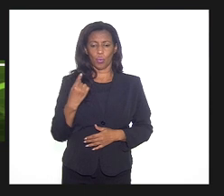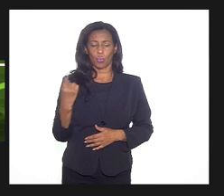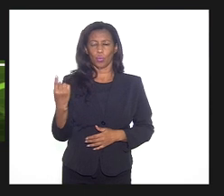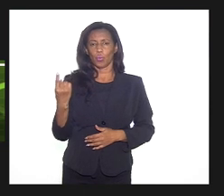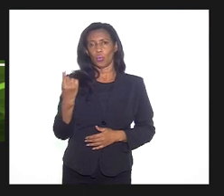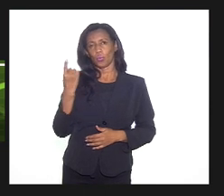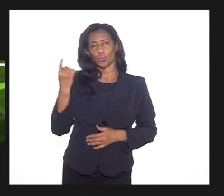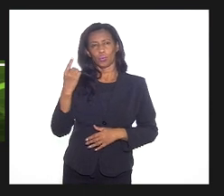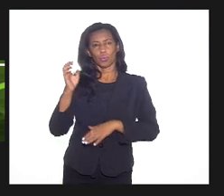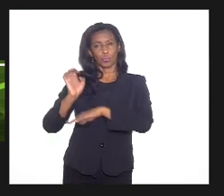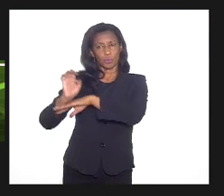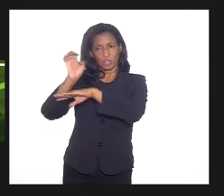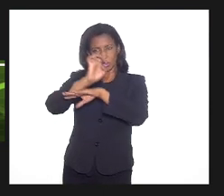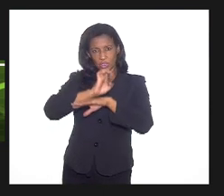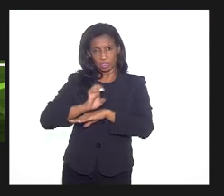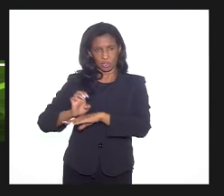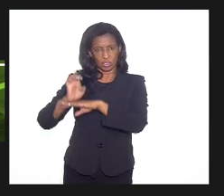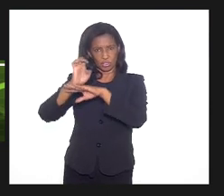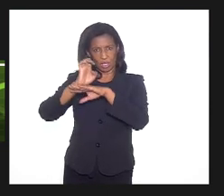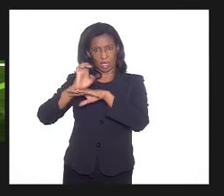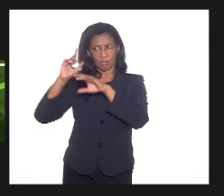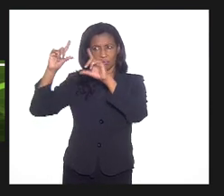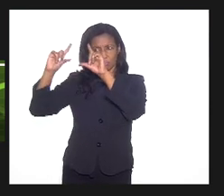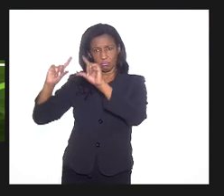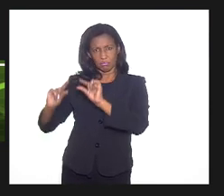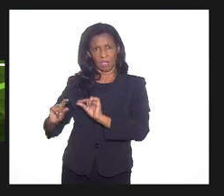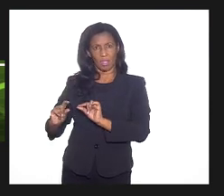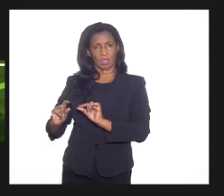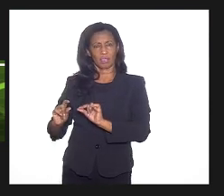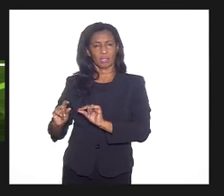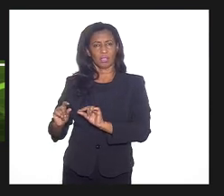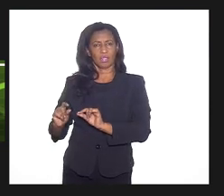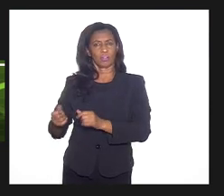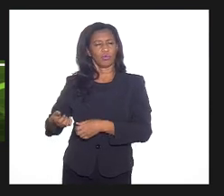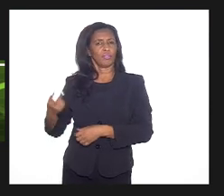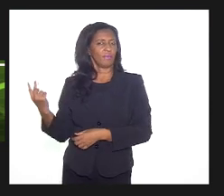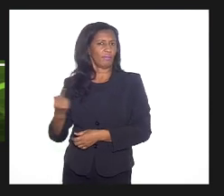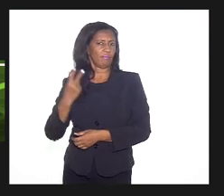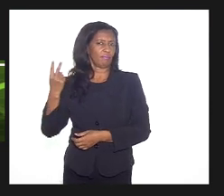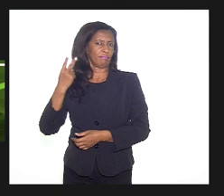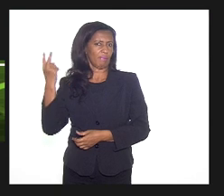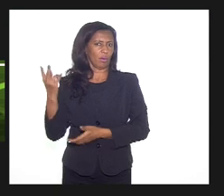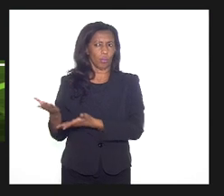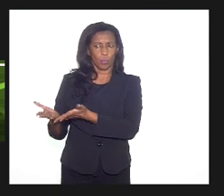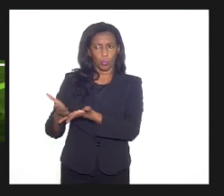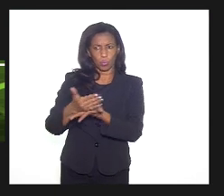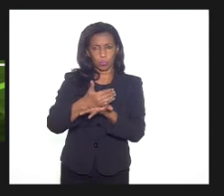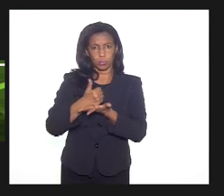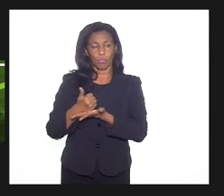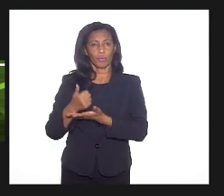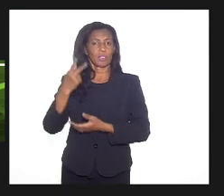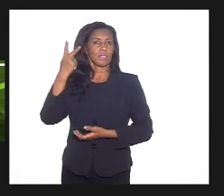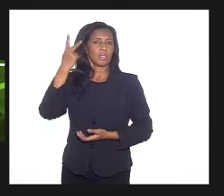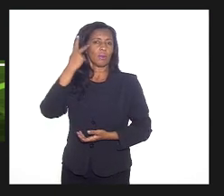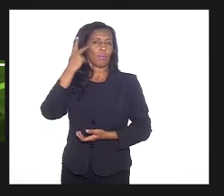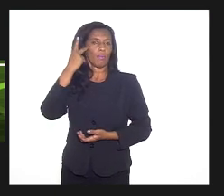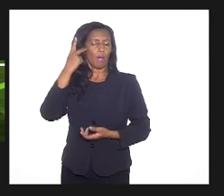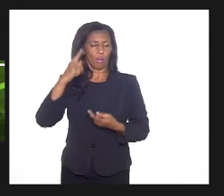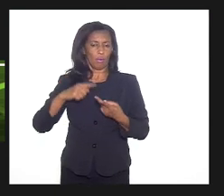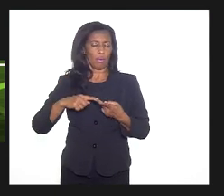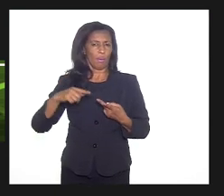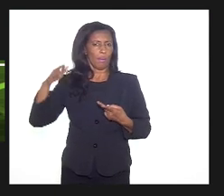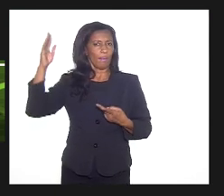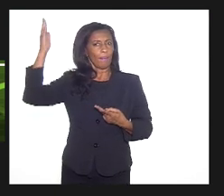estados que tiveram queda de arrecadação foram São Paulo e Paraná. O Rio de Janeiro